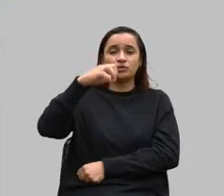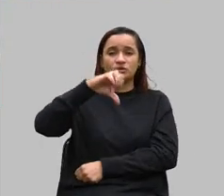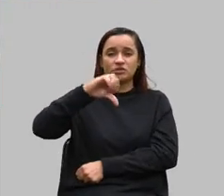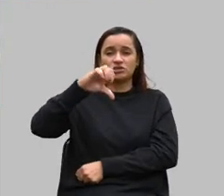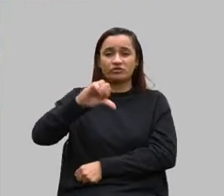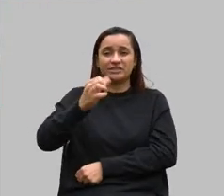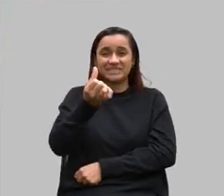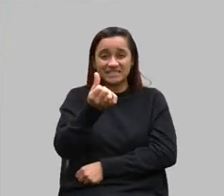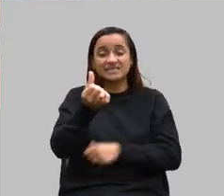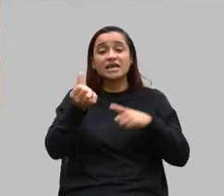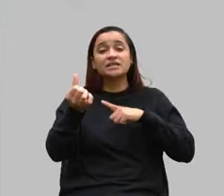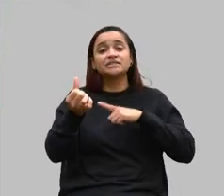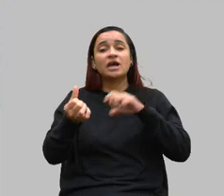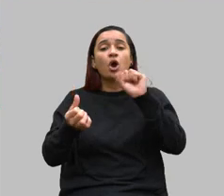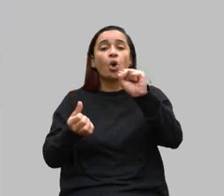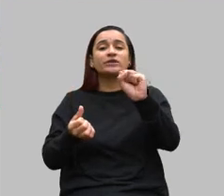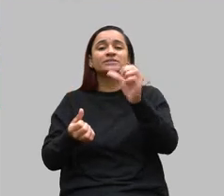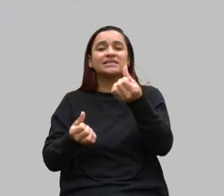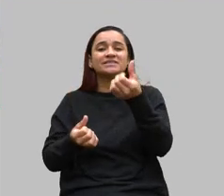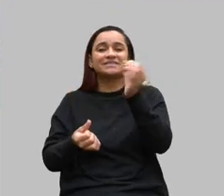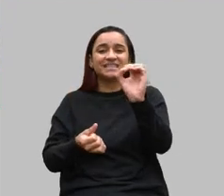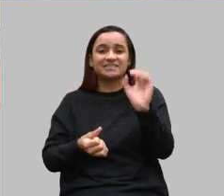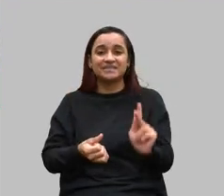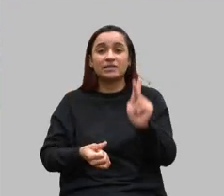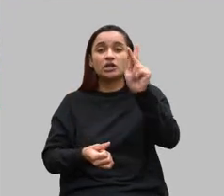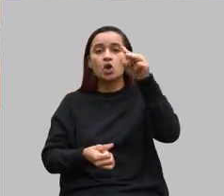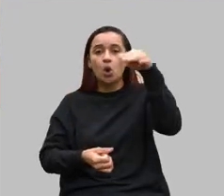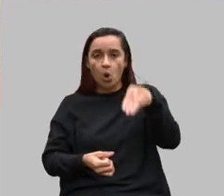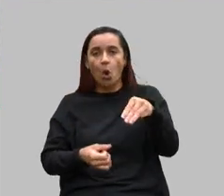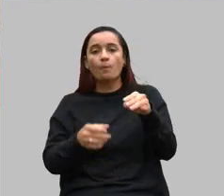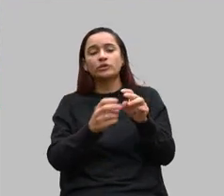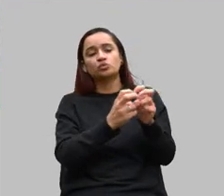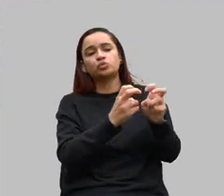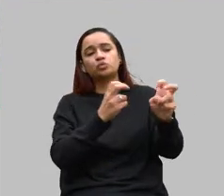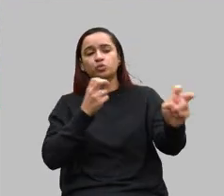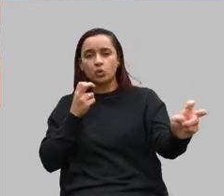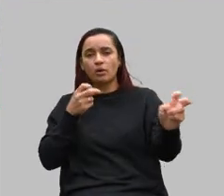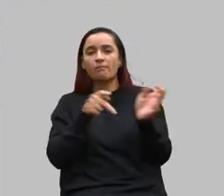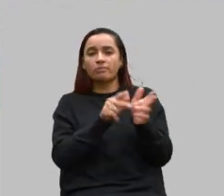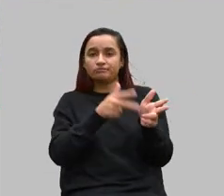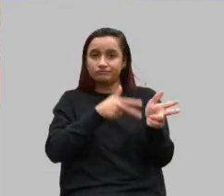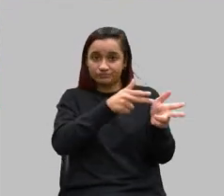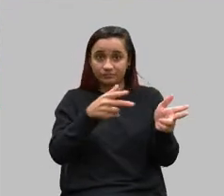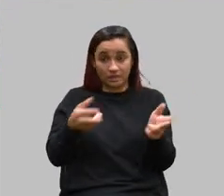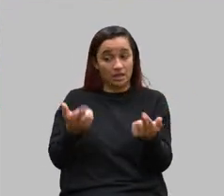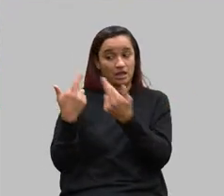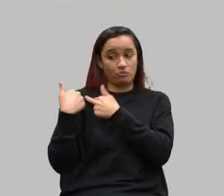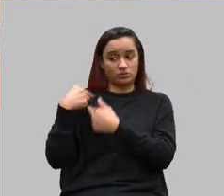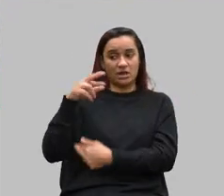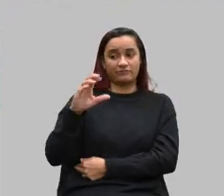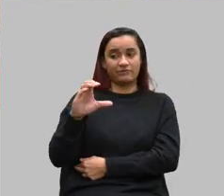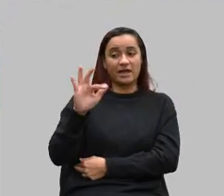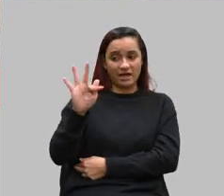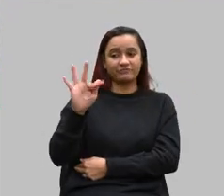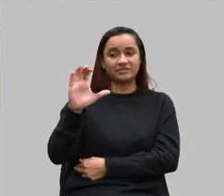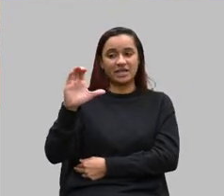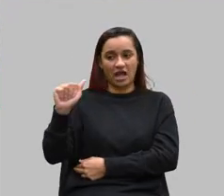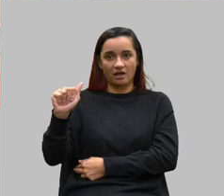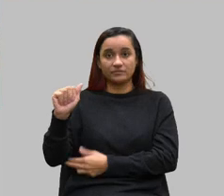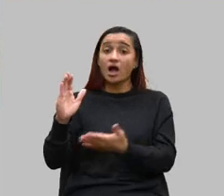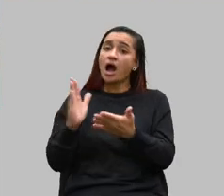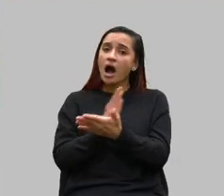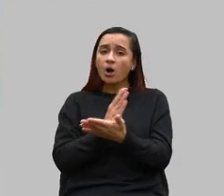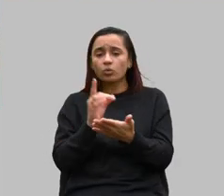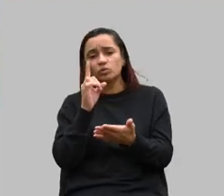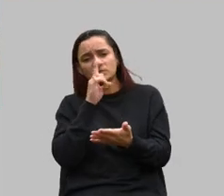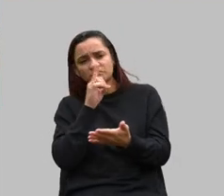eram 860 km de linhas de bitola métrica na mão da FCA algumas não estavam funcionando